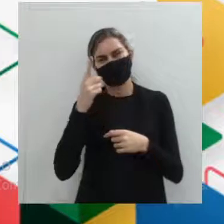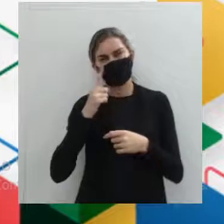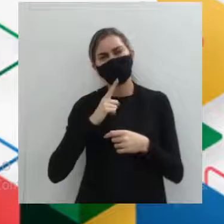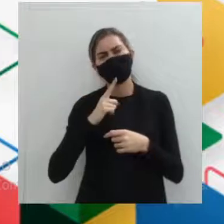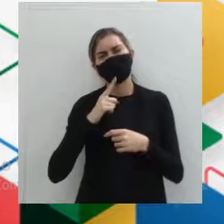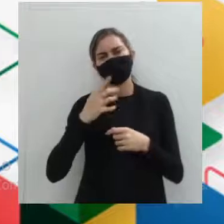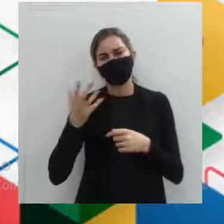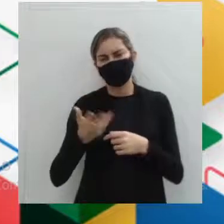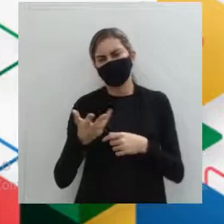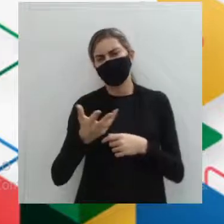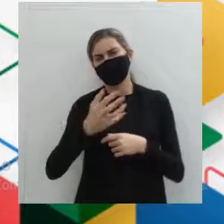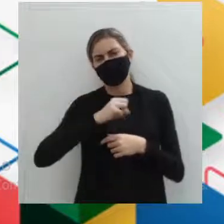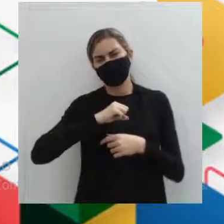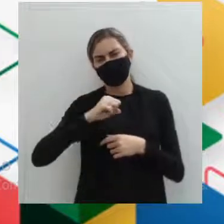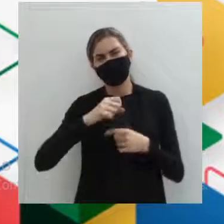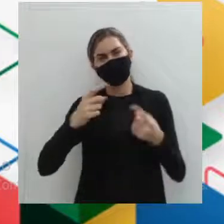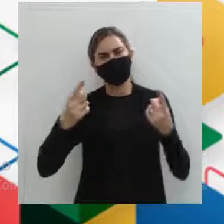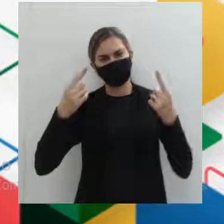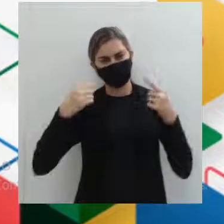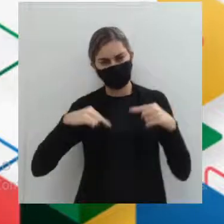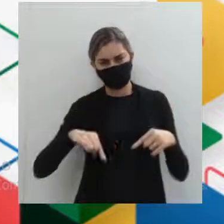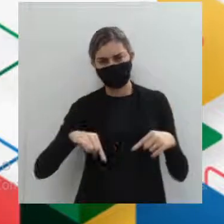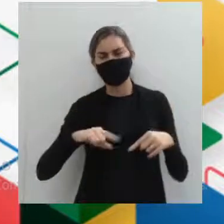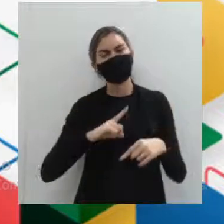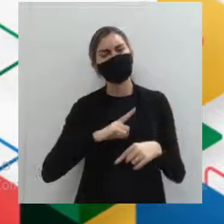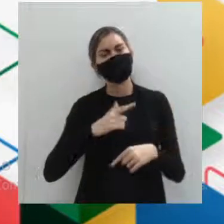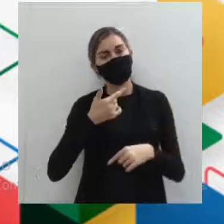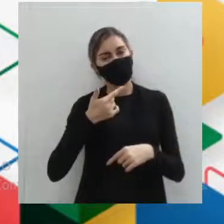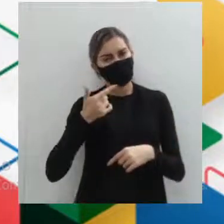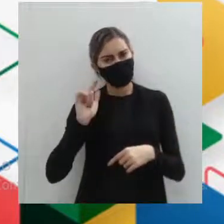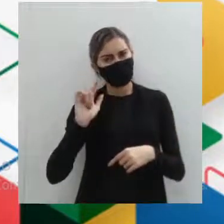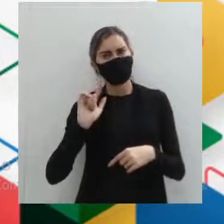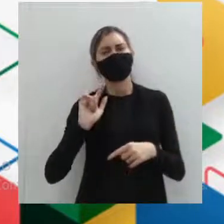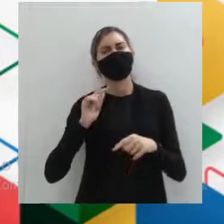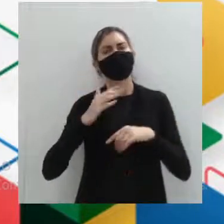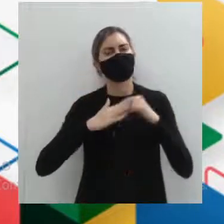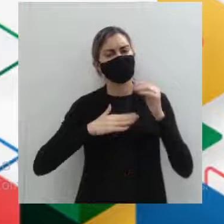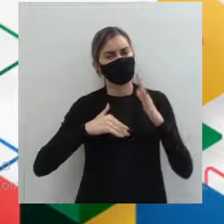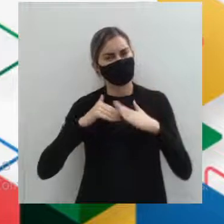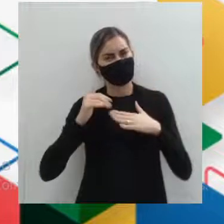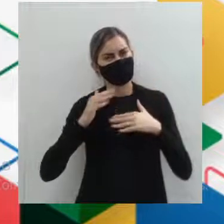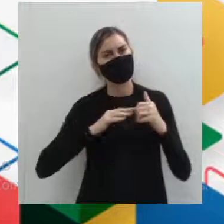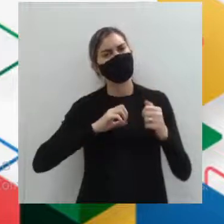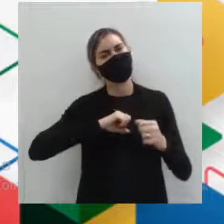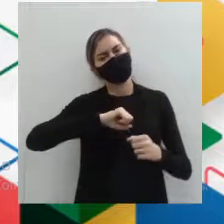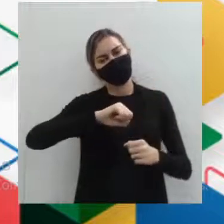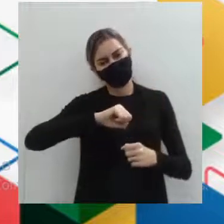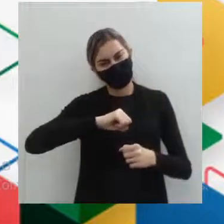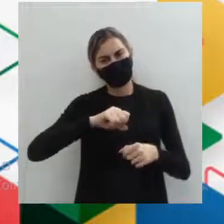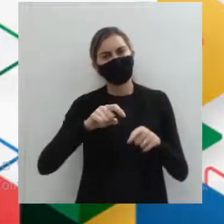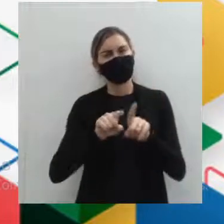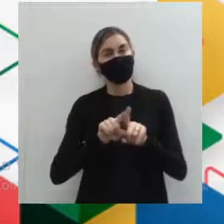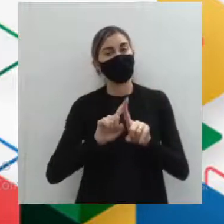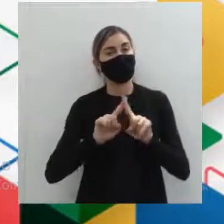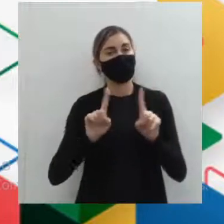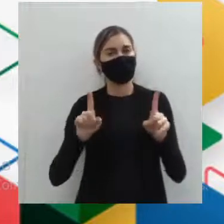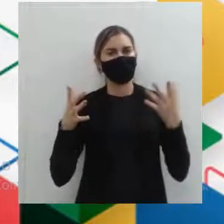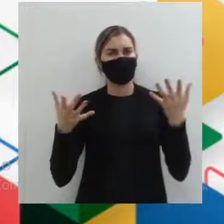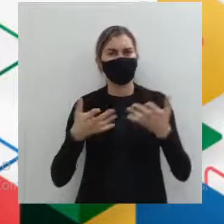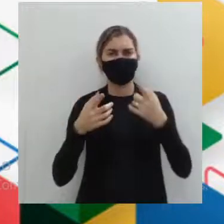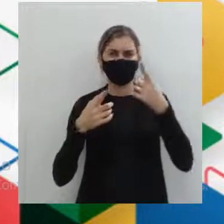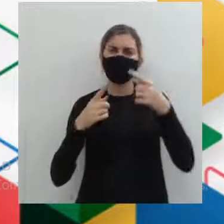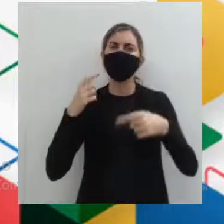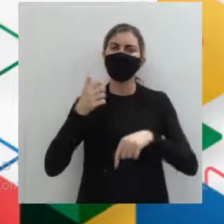da velocidade. Abaixo do vídeo, nós temos outra prática de corrida, porém agora de uma